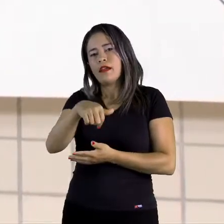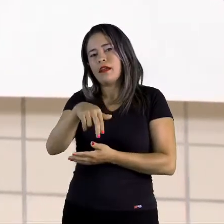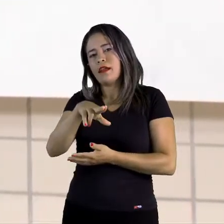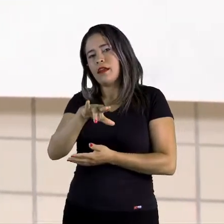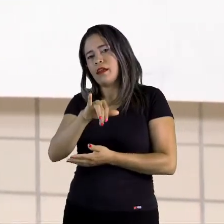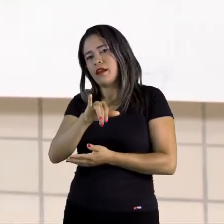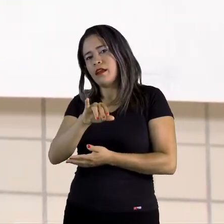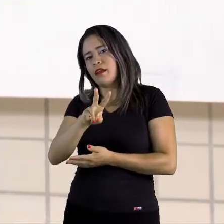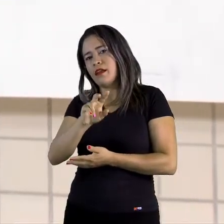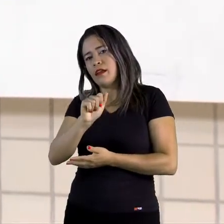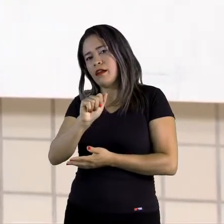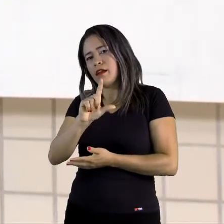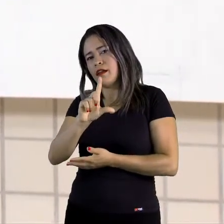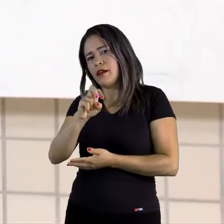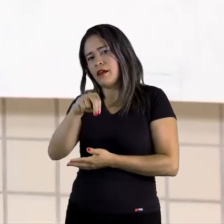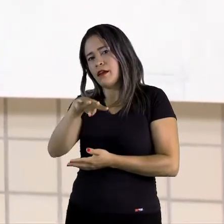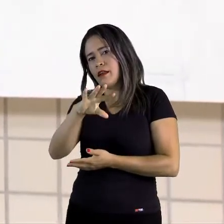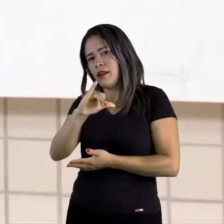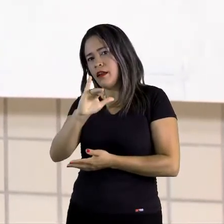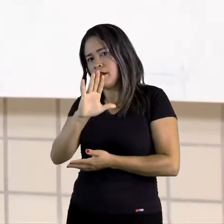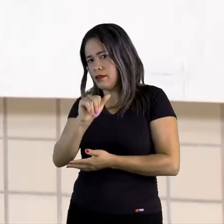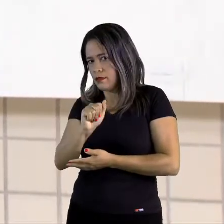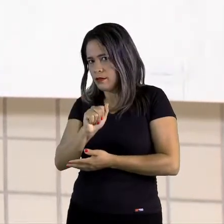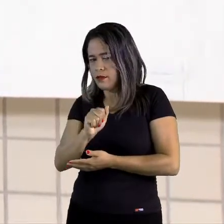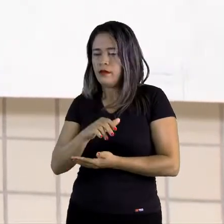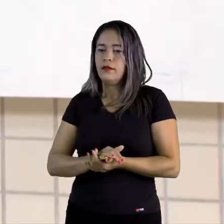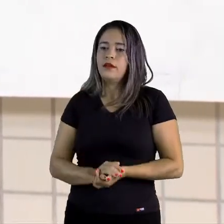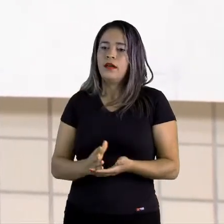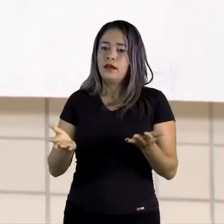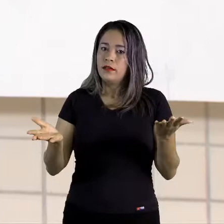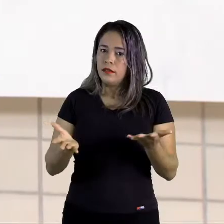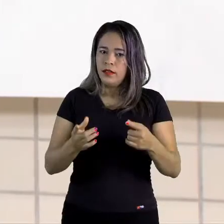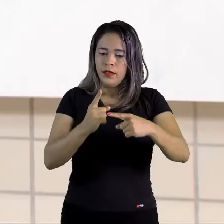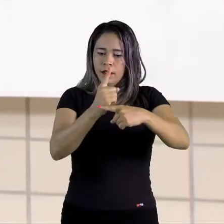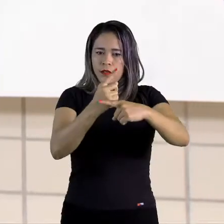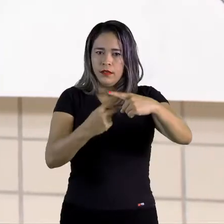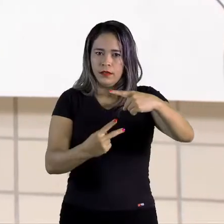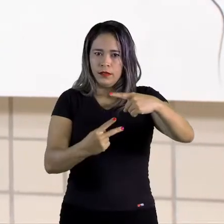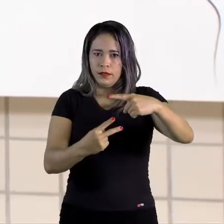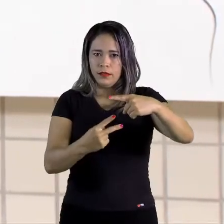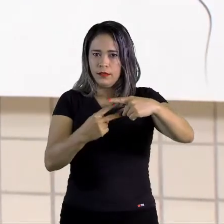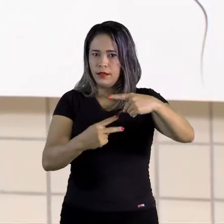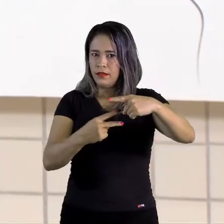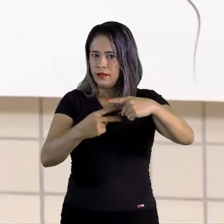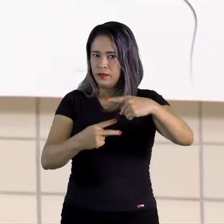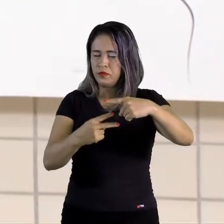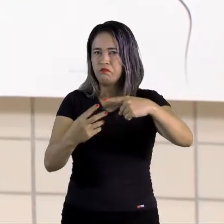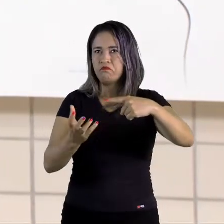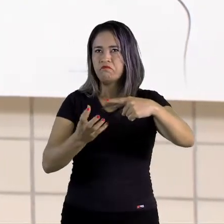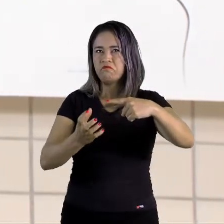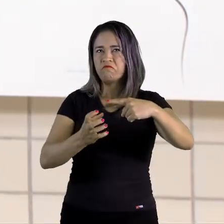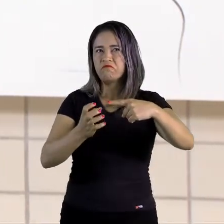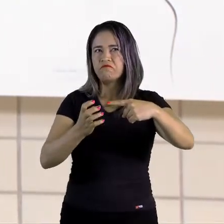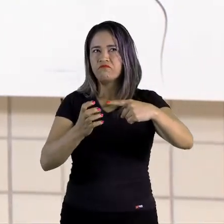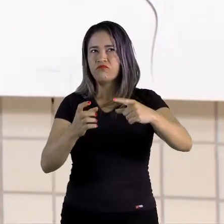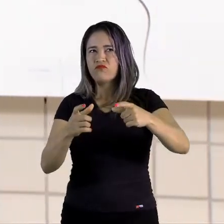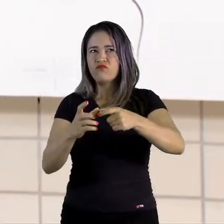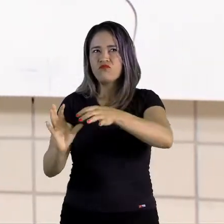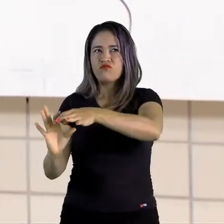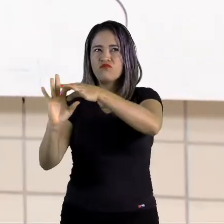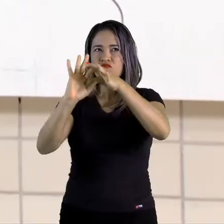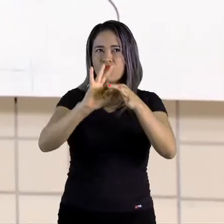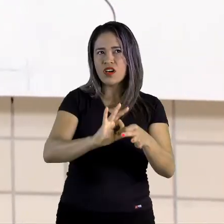Na aula passada vimos um pouquinho. Eu tenho aqui um meio e quero uma fração equivalente a um meio.